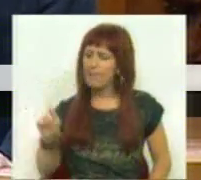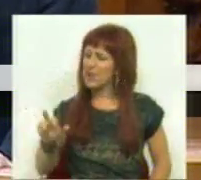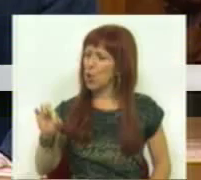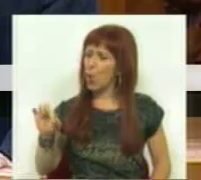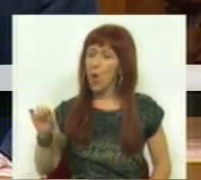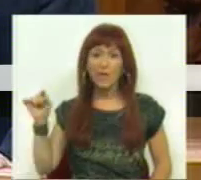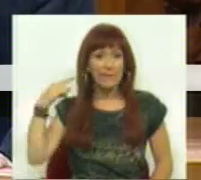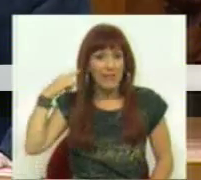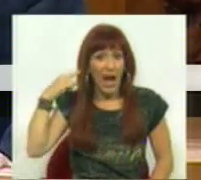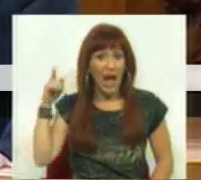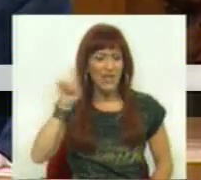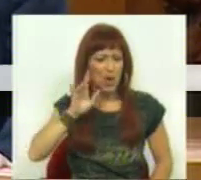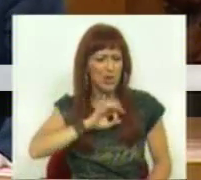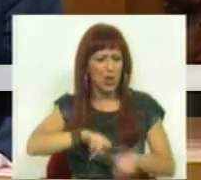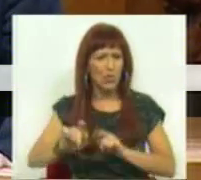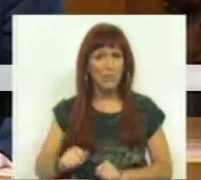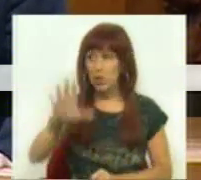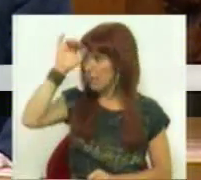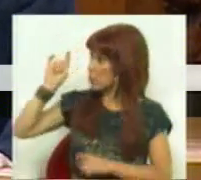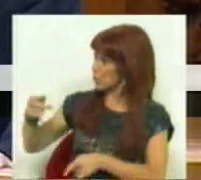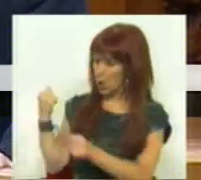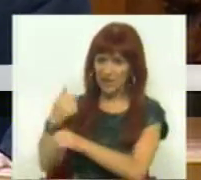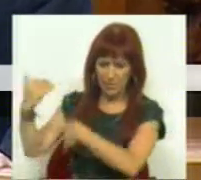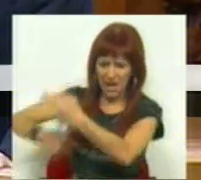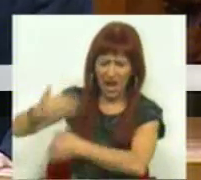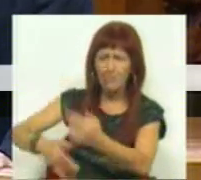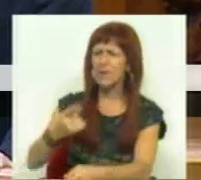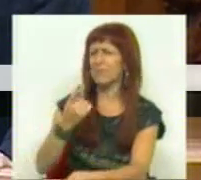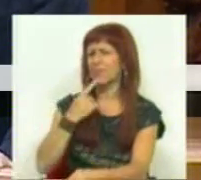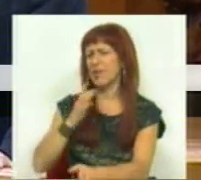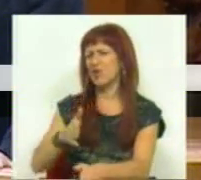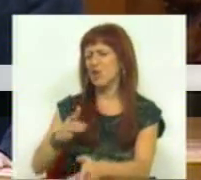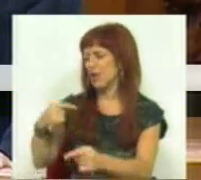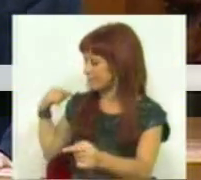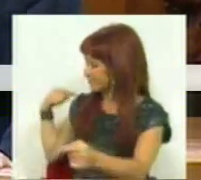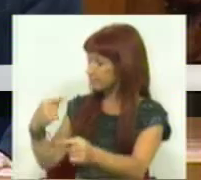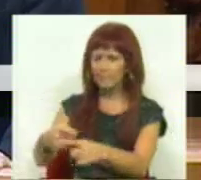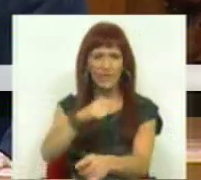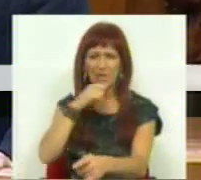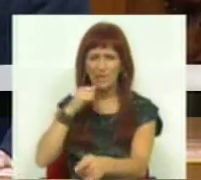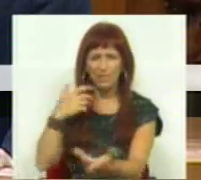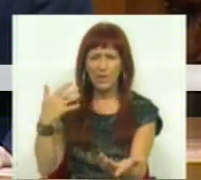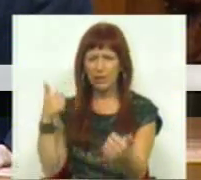senhoras e senhores deputados, desde que o Governo tomou posse, mas já deu para perceber que os sacrifícios